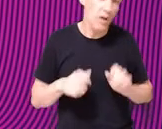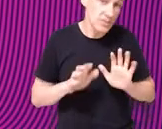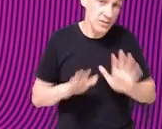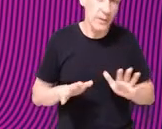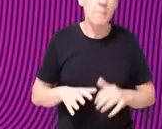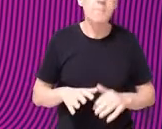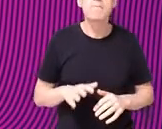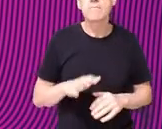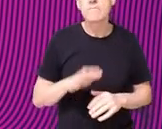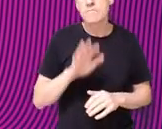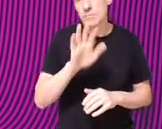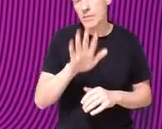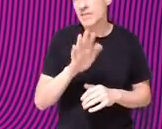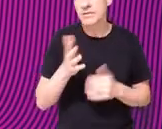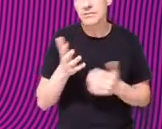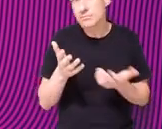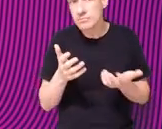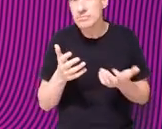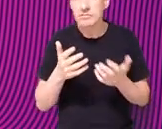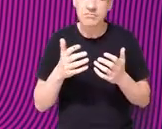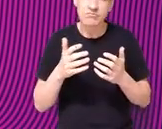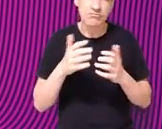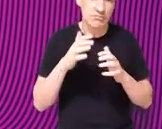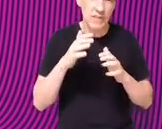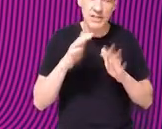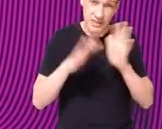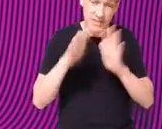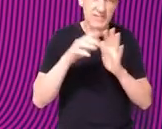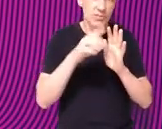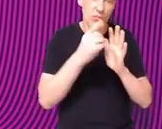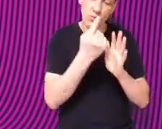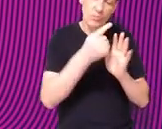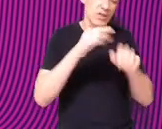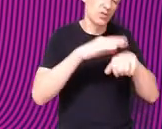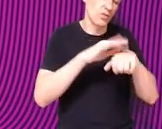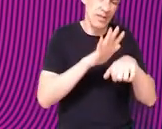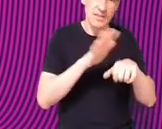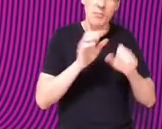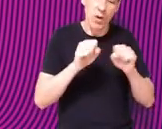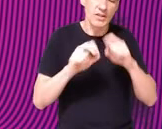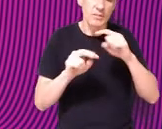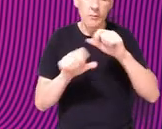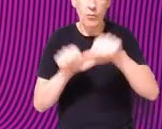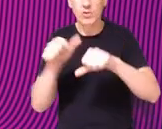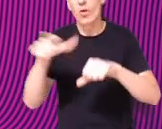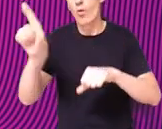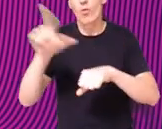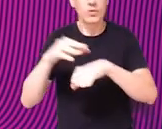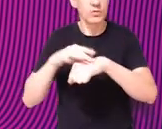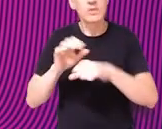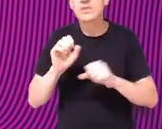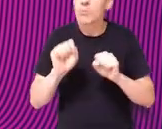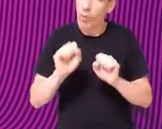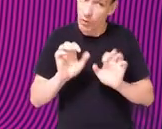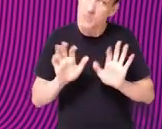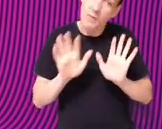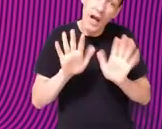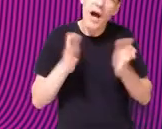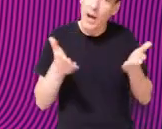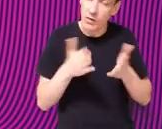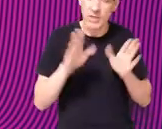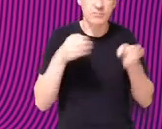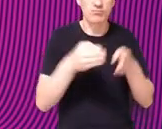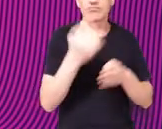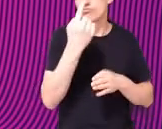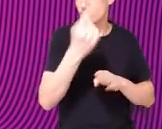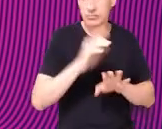encontra. Mas medicina não é uma ciência exata, né? Então, muitas vezes, nós temos coisas diferentes. A ressonância sugerindo sarcoidose,